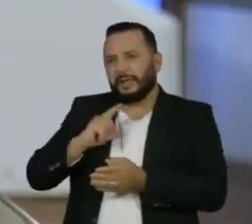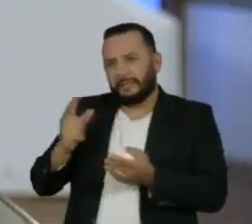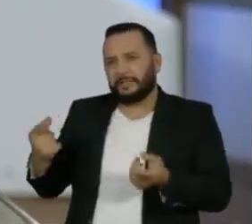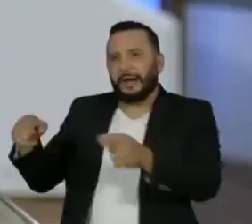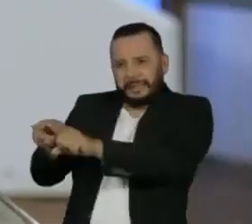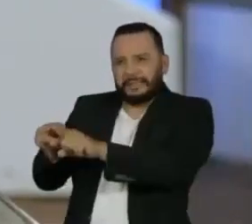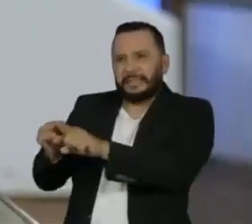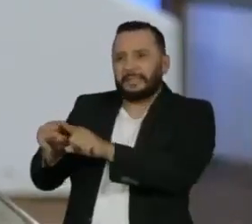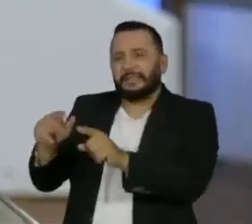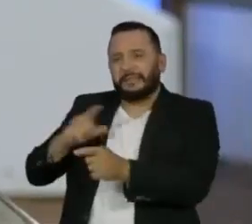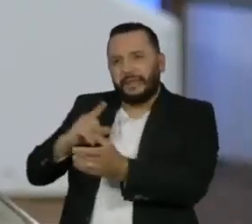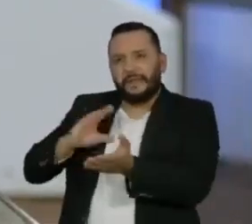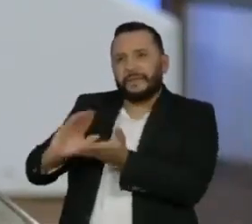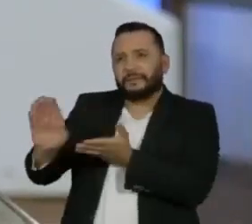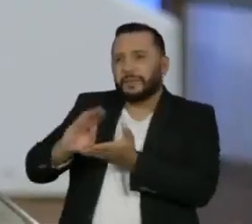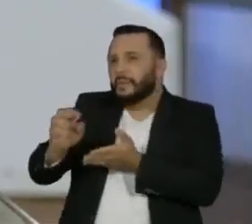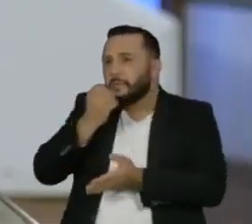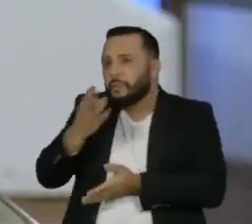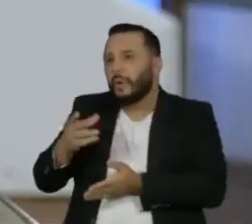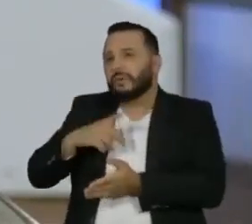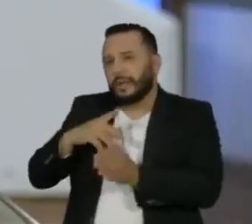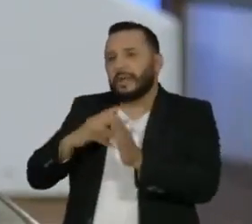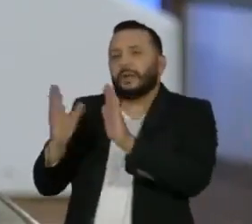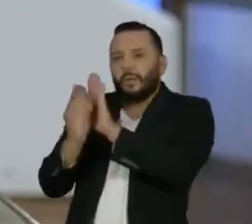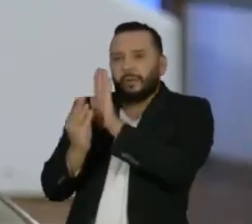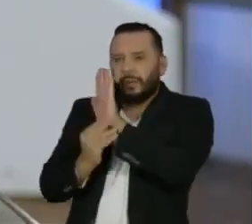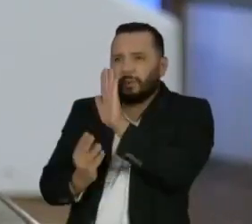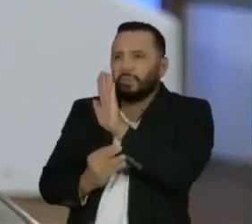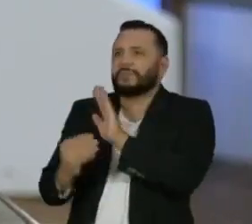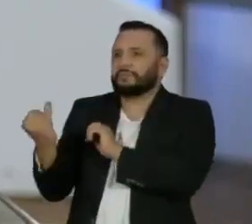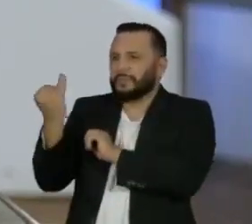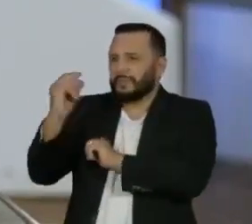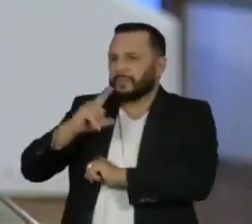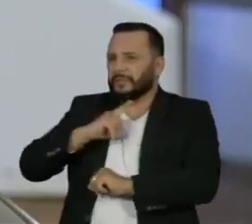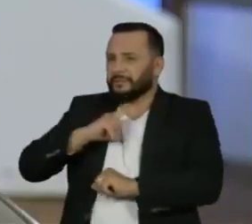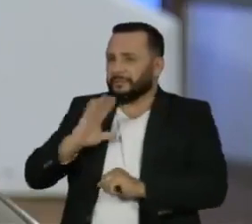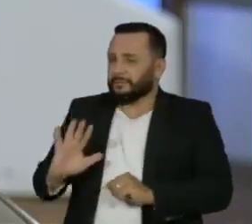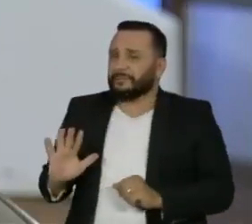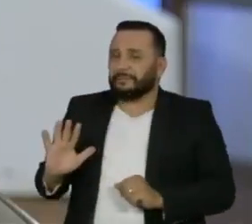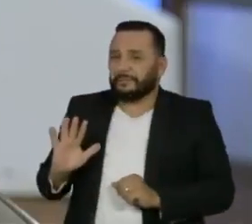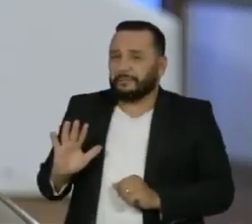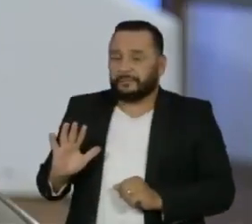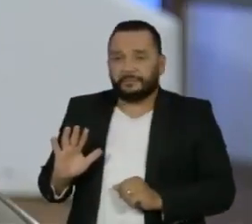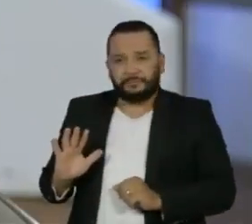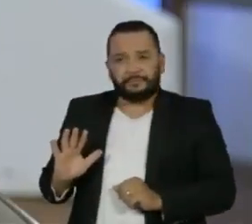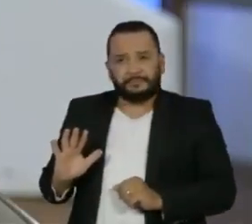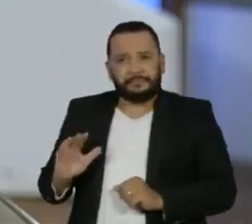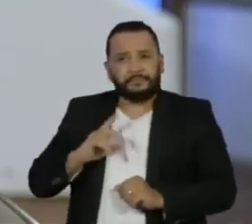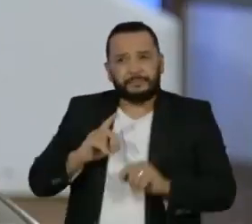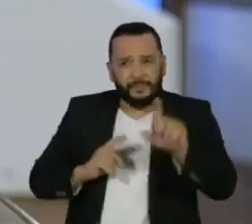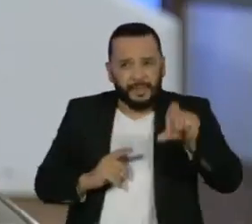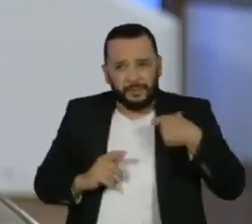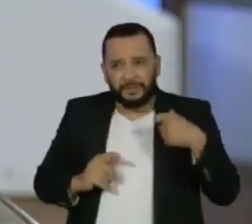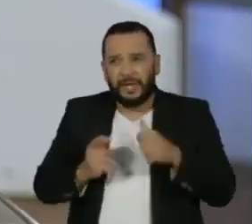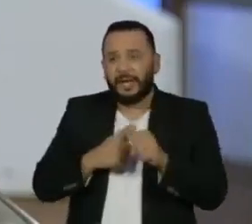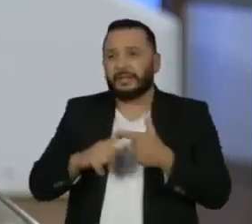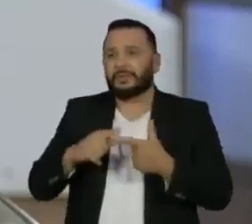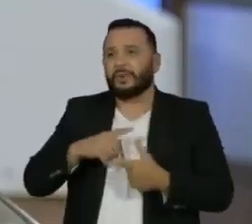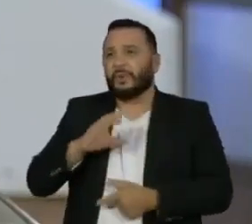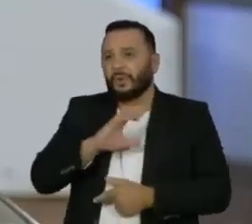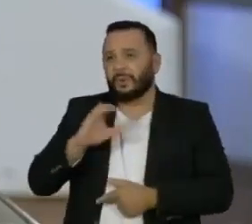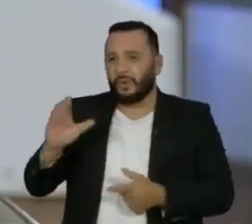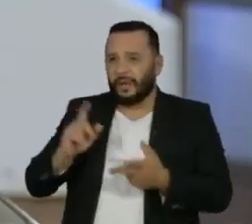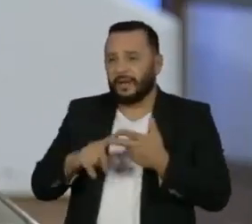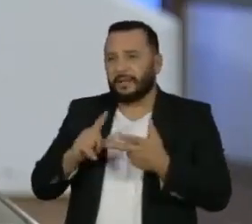bacana e com conteúdos muito ricos ali. Sem dúvida, acho que a gente fez isso para o cartão de crédito, a gente fez isso para conta, para o cartão de débito,